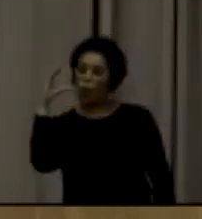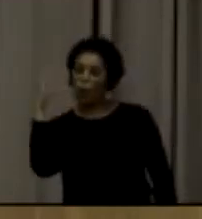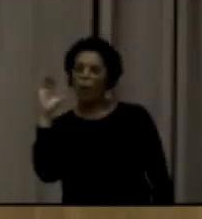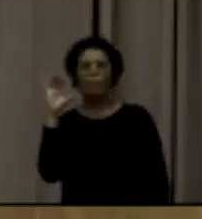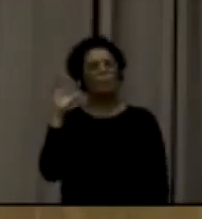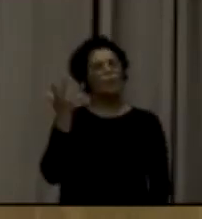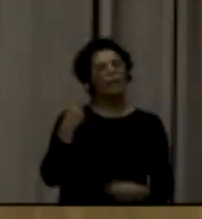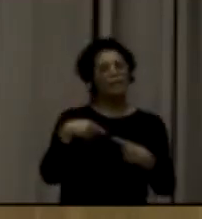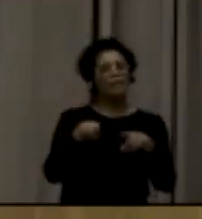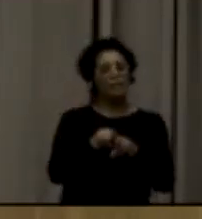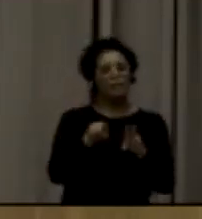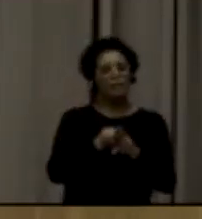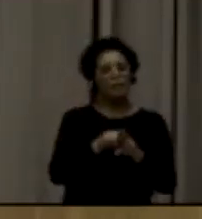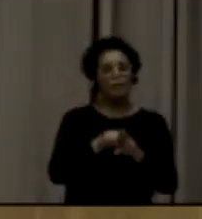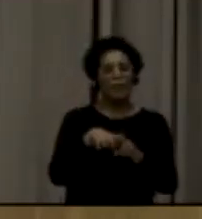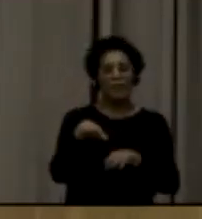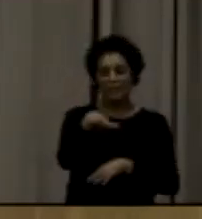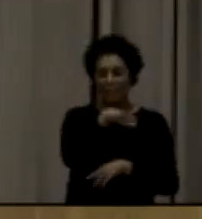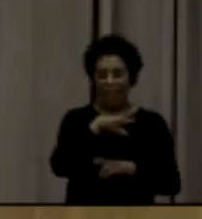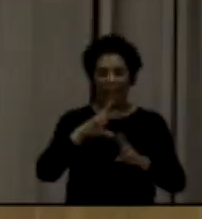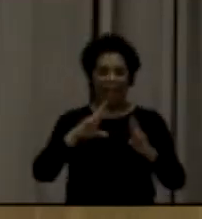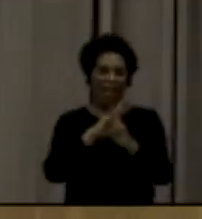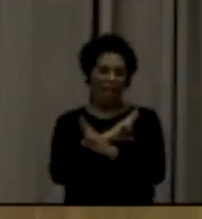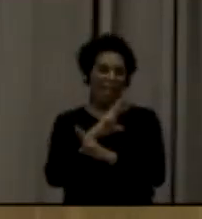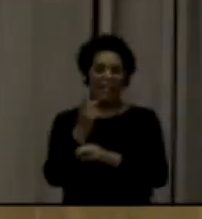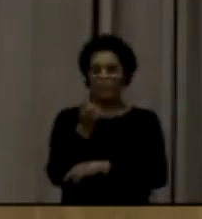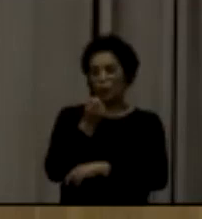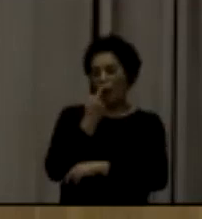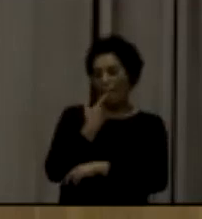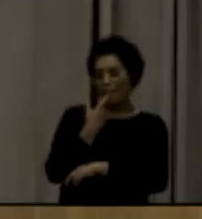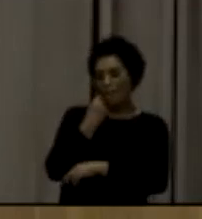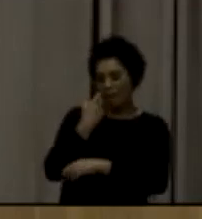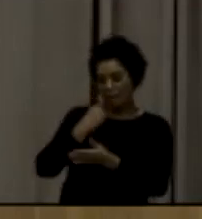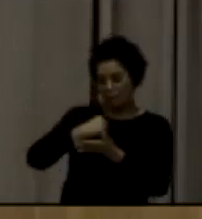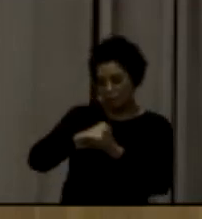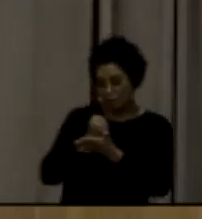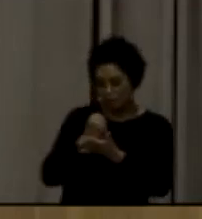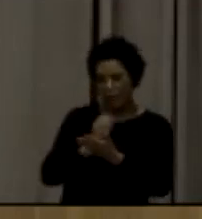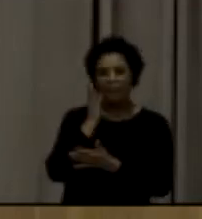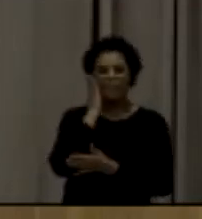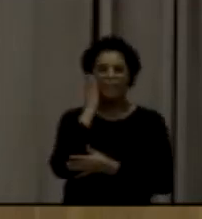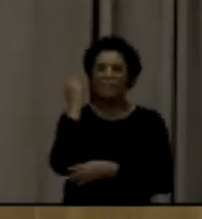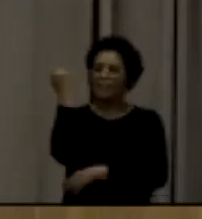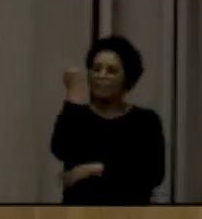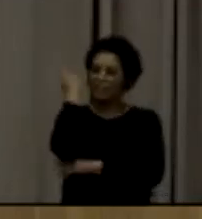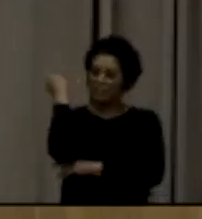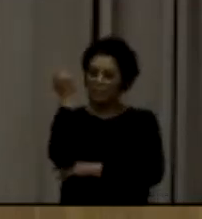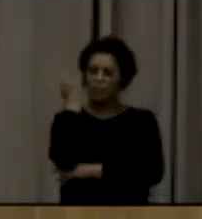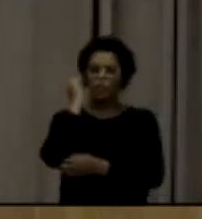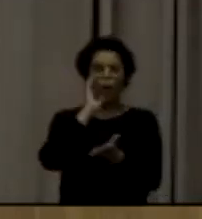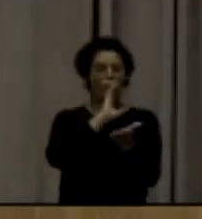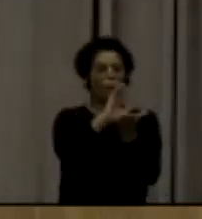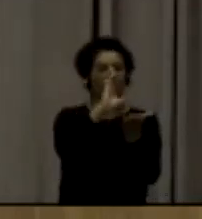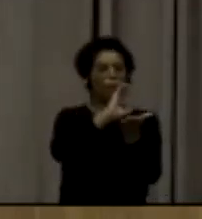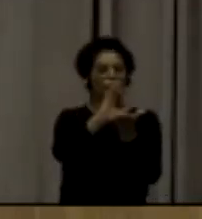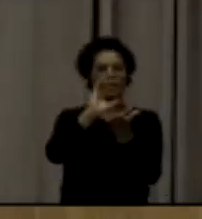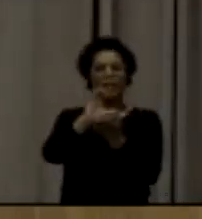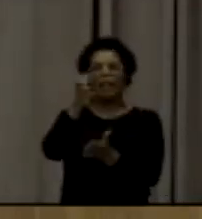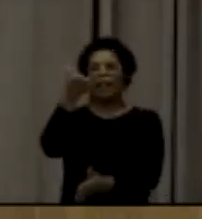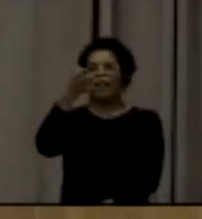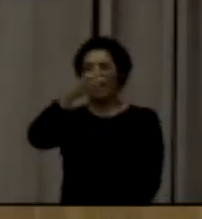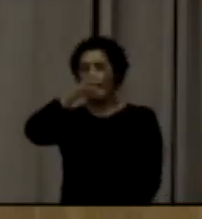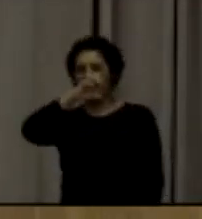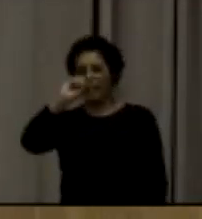Claxo e da rede de medicamentos. Sim, vocês sabem que na Argentina nós gastamos 10